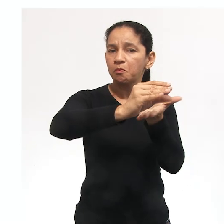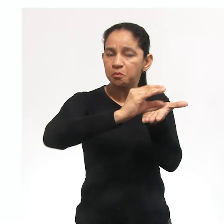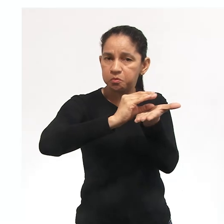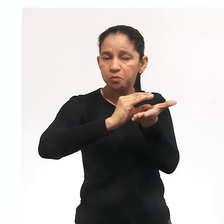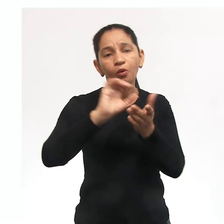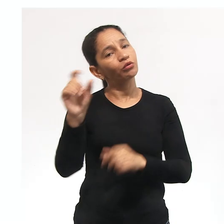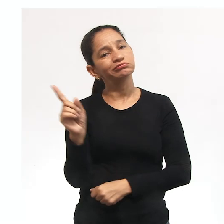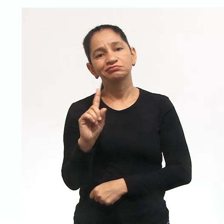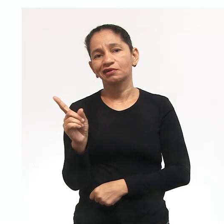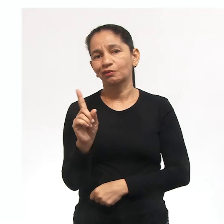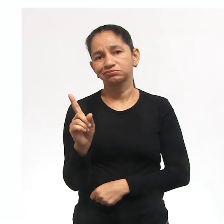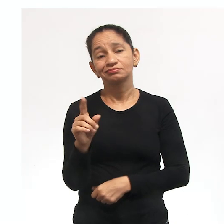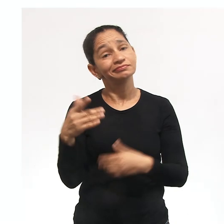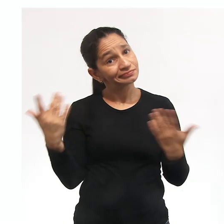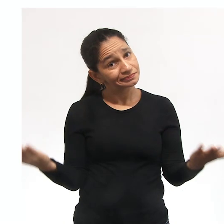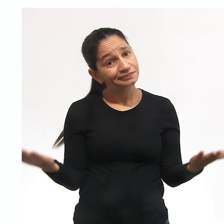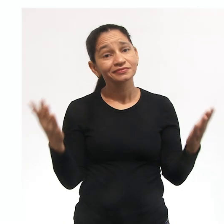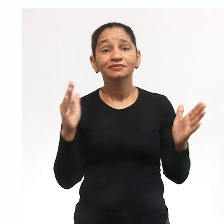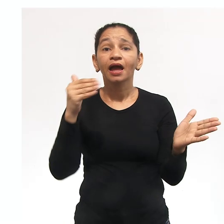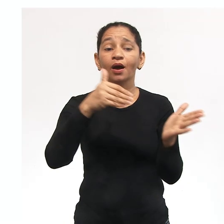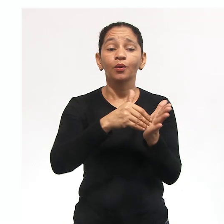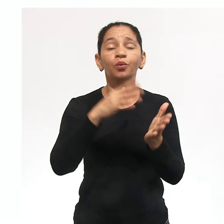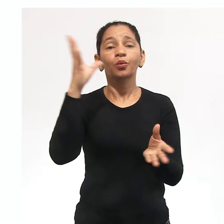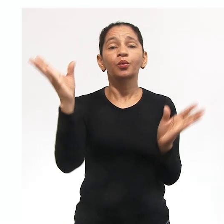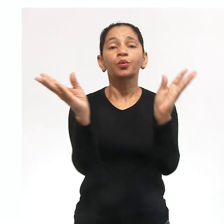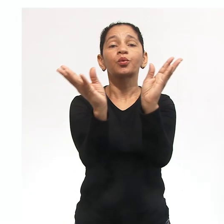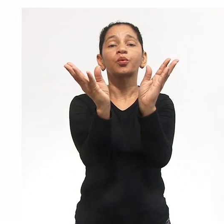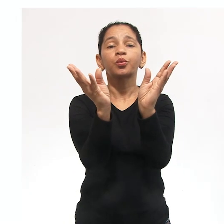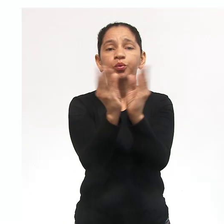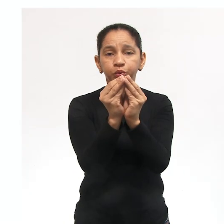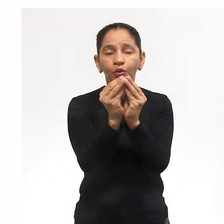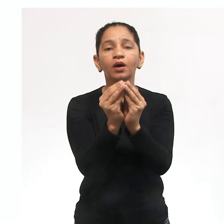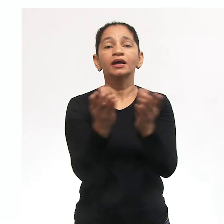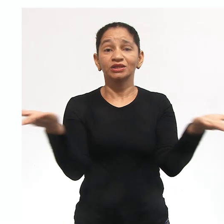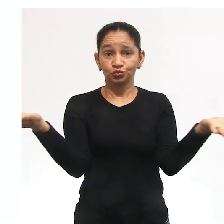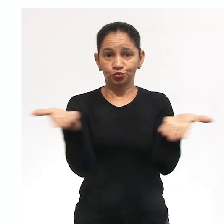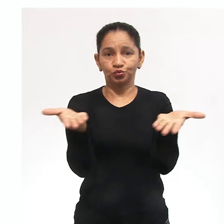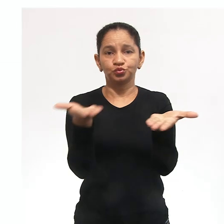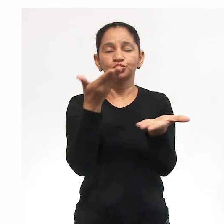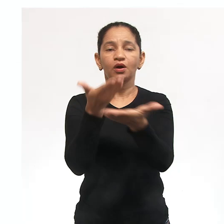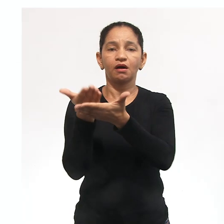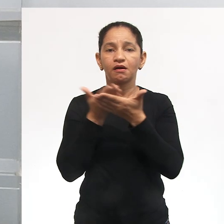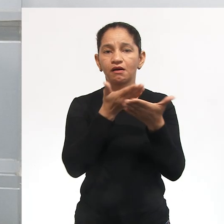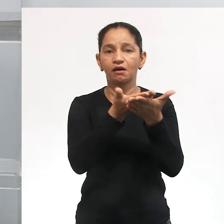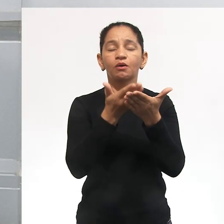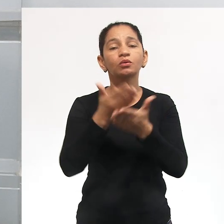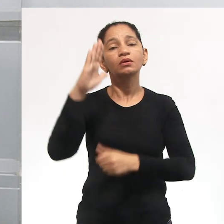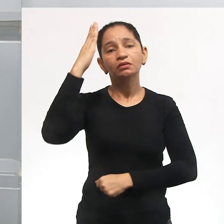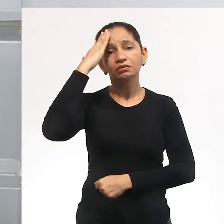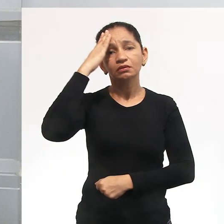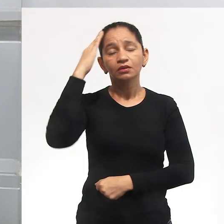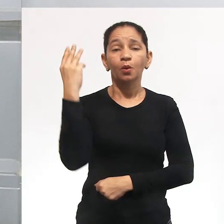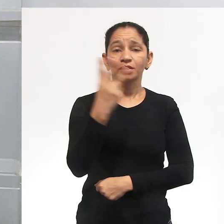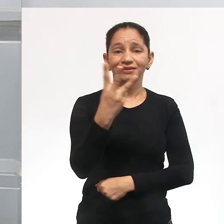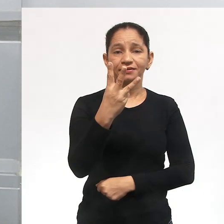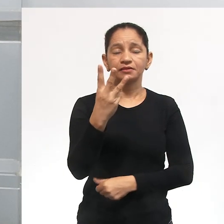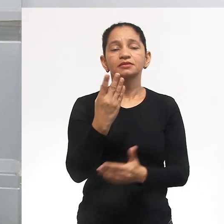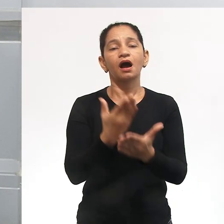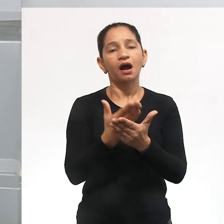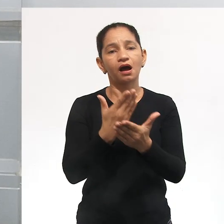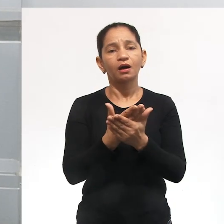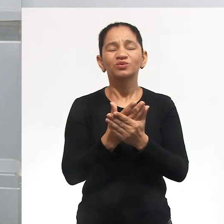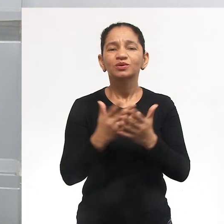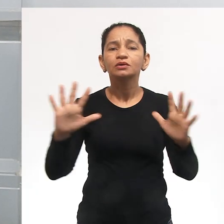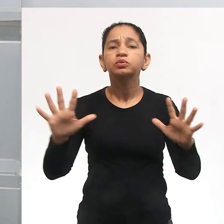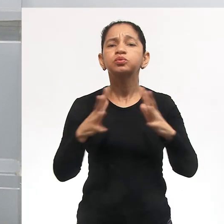E aqui nós chegamos ao final, ao resumo, né, da aula de hoje, onde nós entendemos,